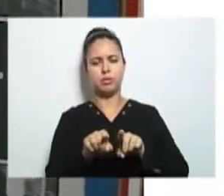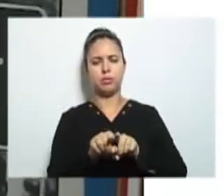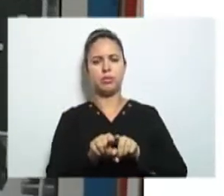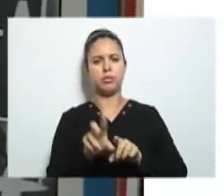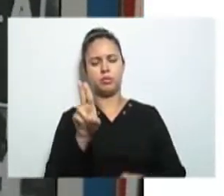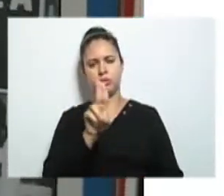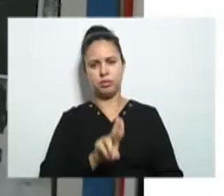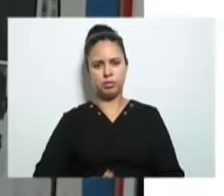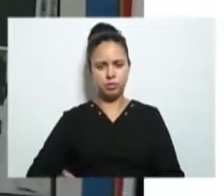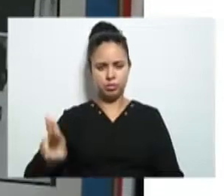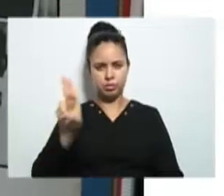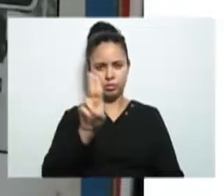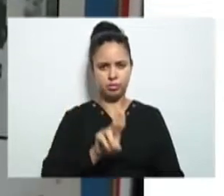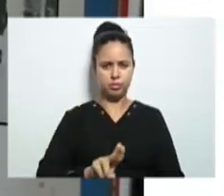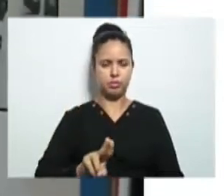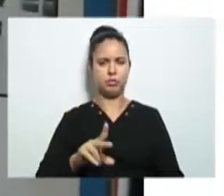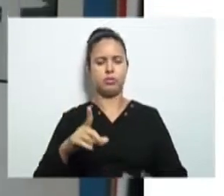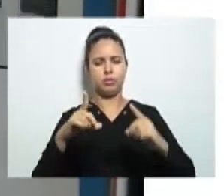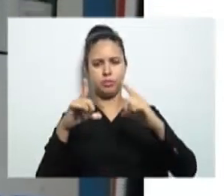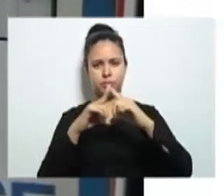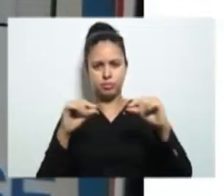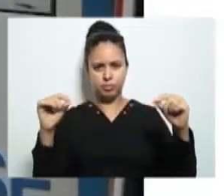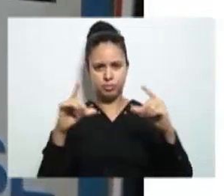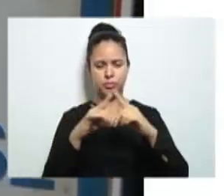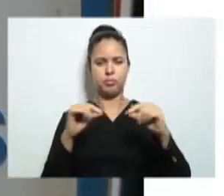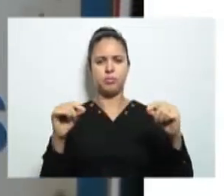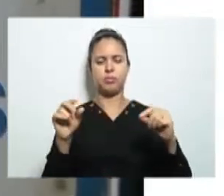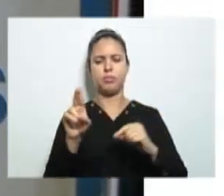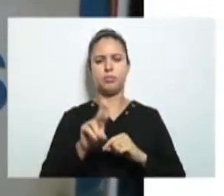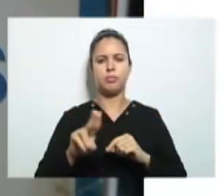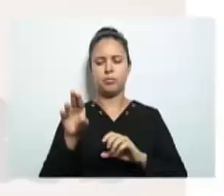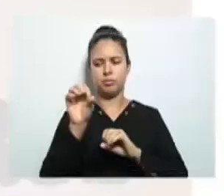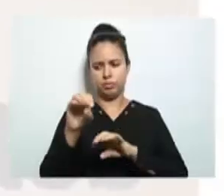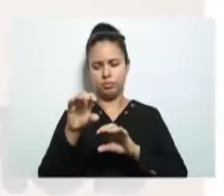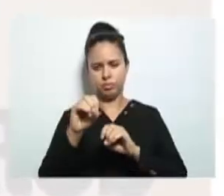Brasília também passam a utilizar o ensino por correspondência.